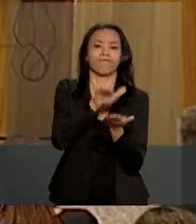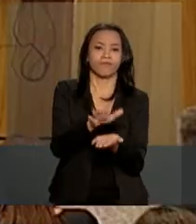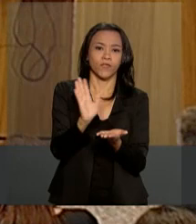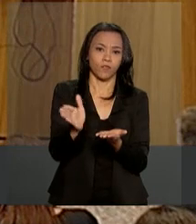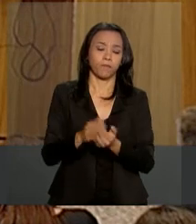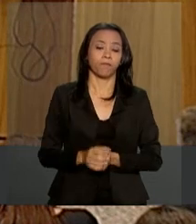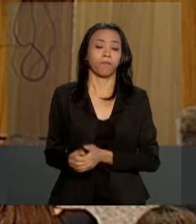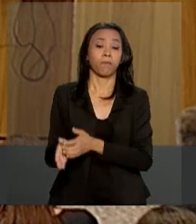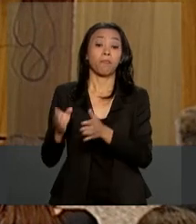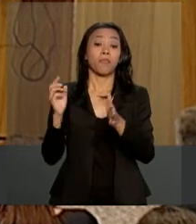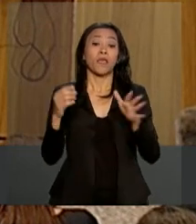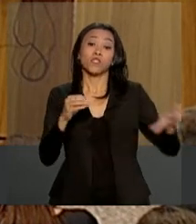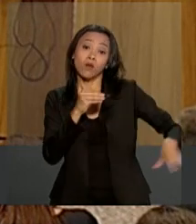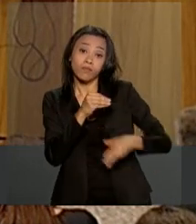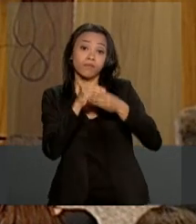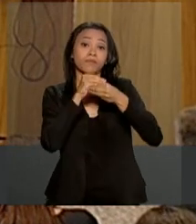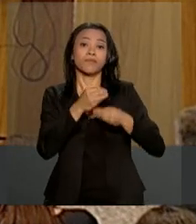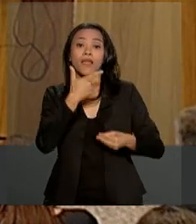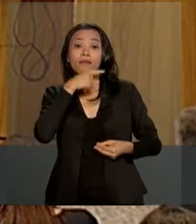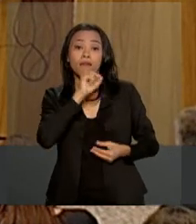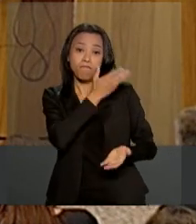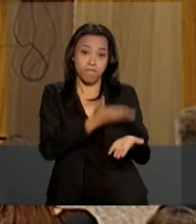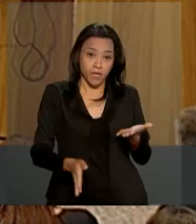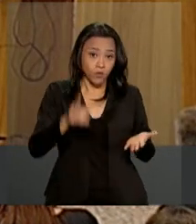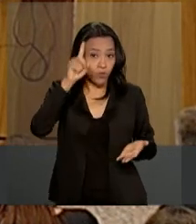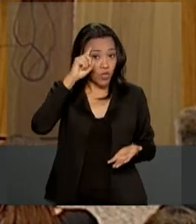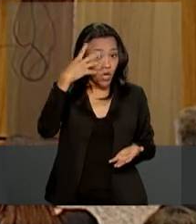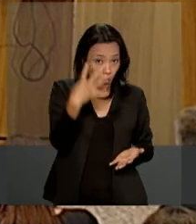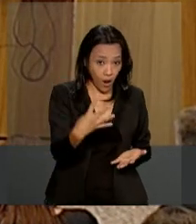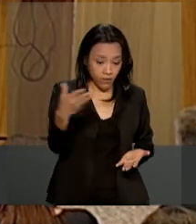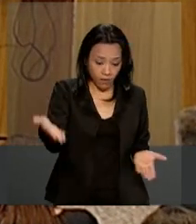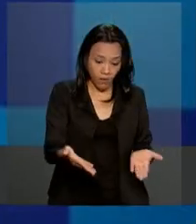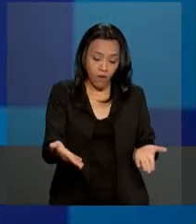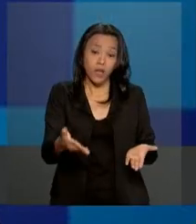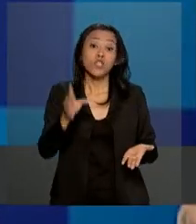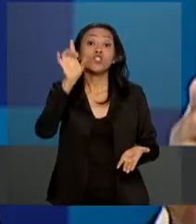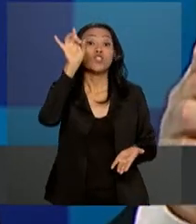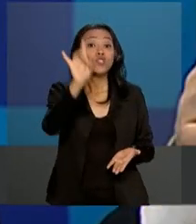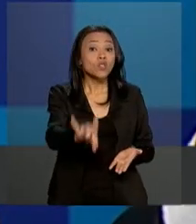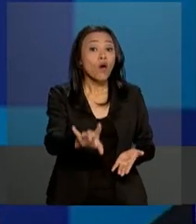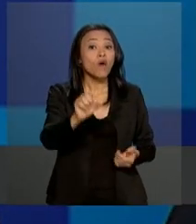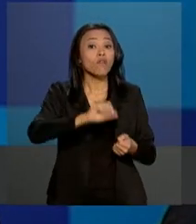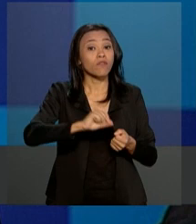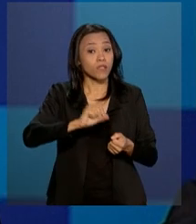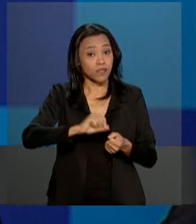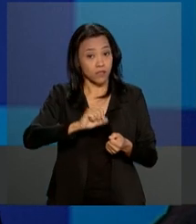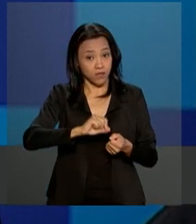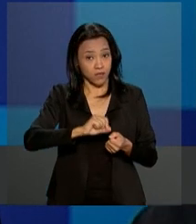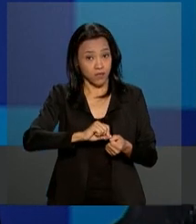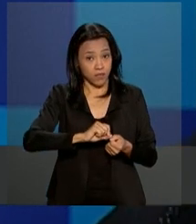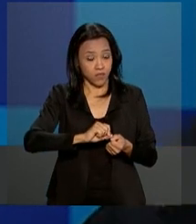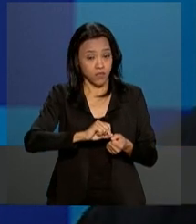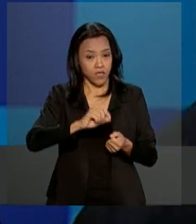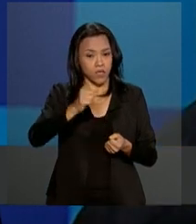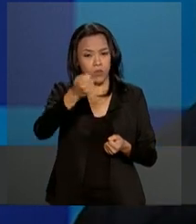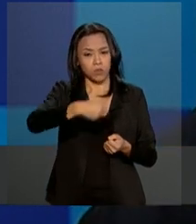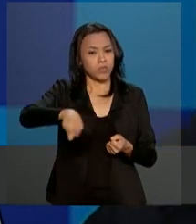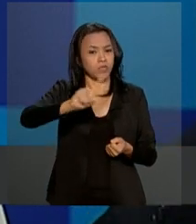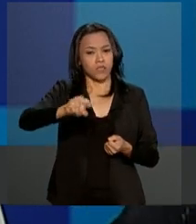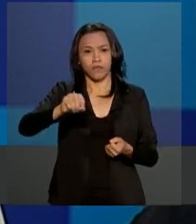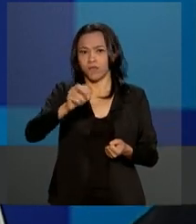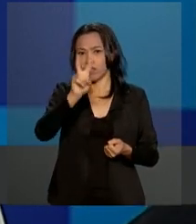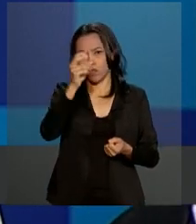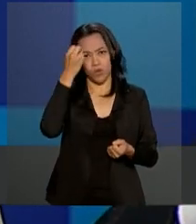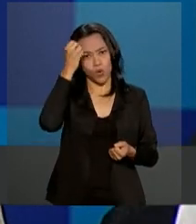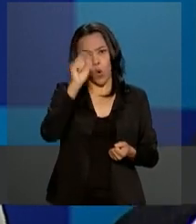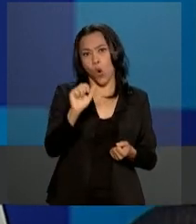complementando o presidente é quem perdeu essa prova do dia 4 agora poderá fazer só a prova do primeiro dia não precisa fazer os dois